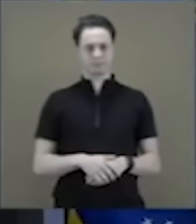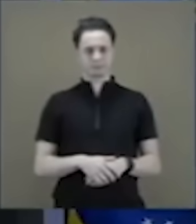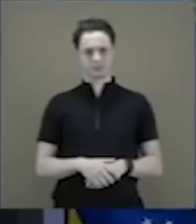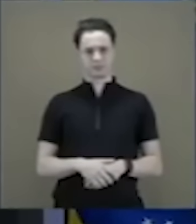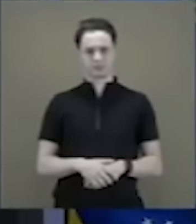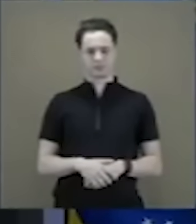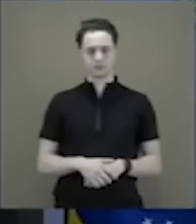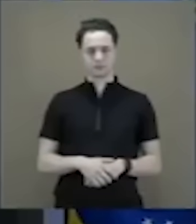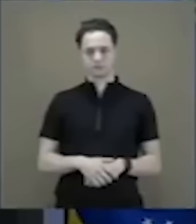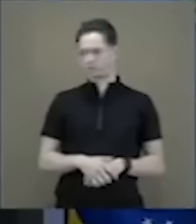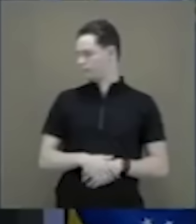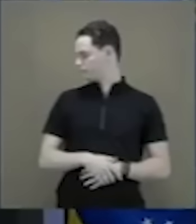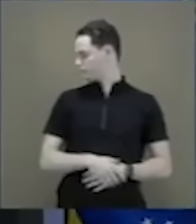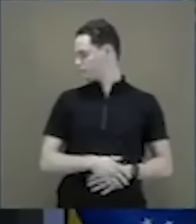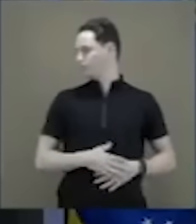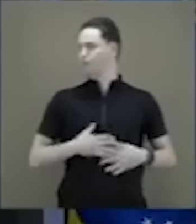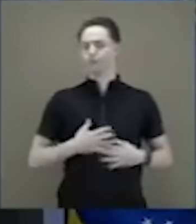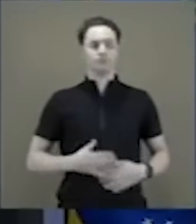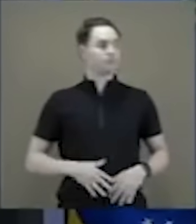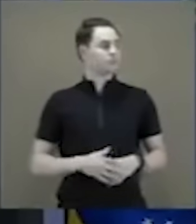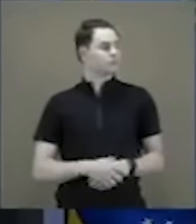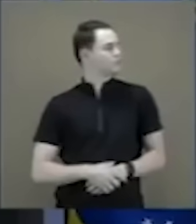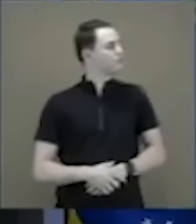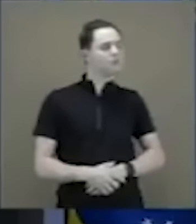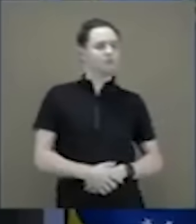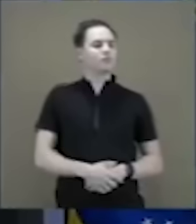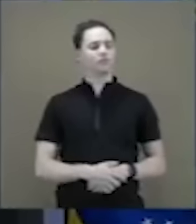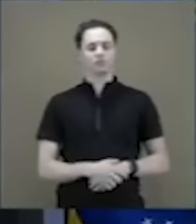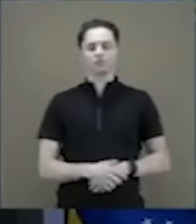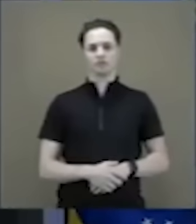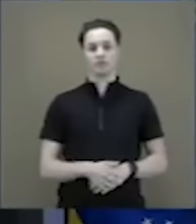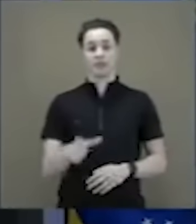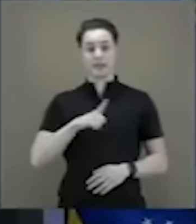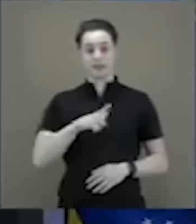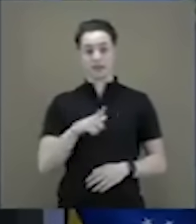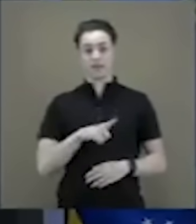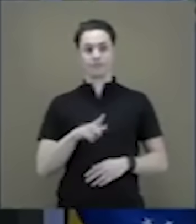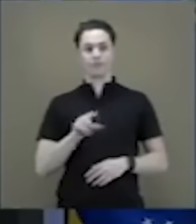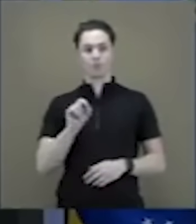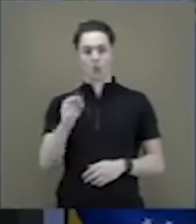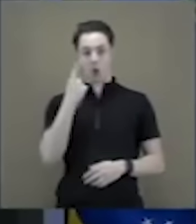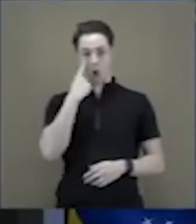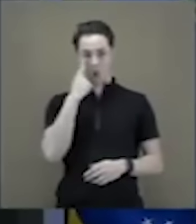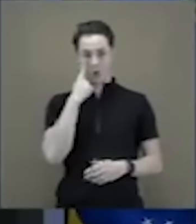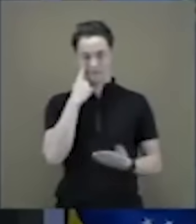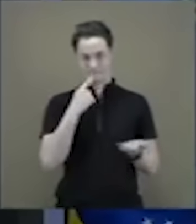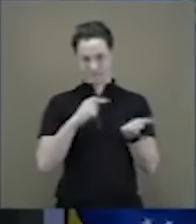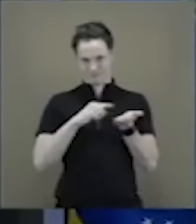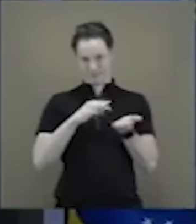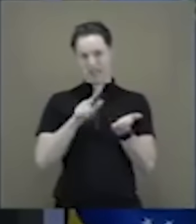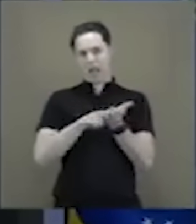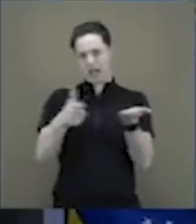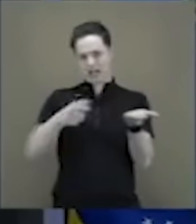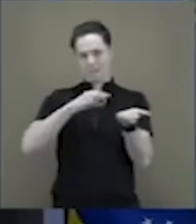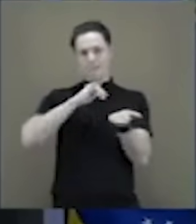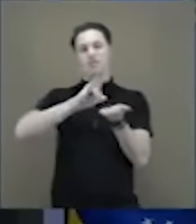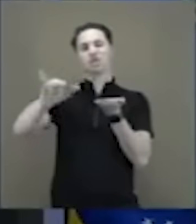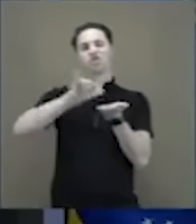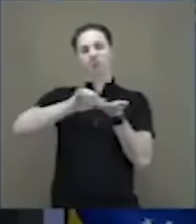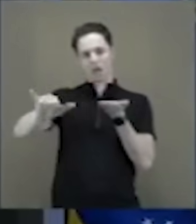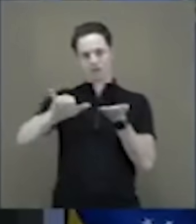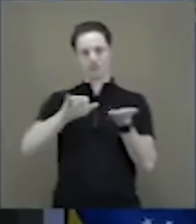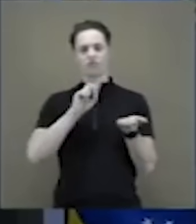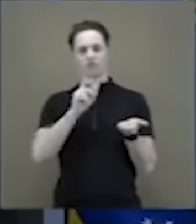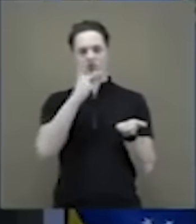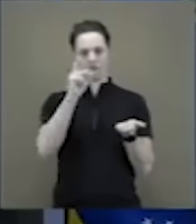tem um artigo, né? Gazeta do Povo, a manchete da Gazeta do Povo.